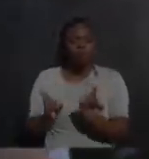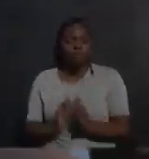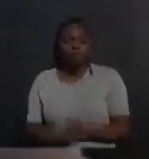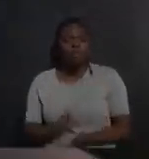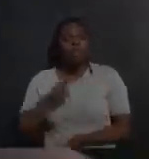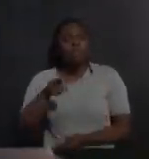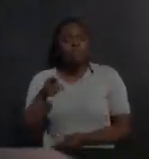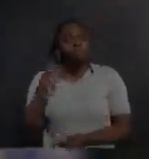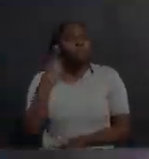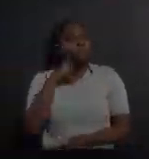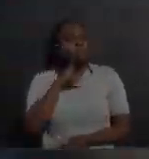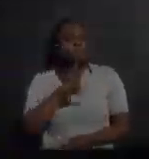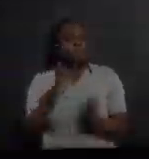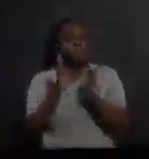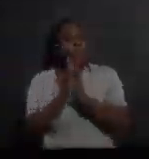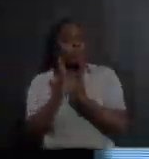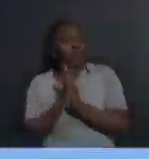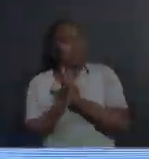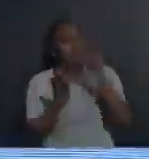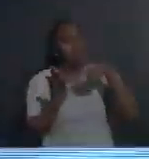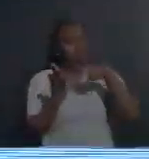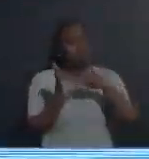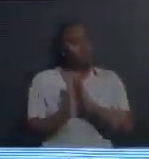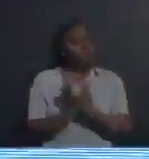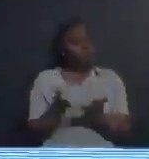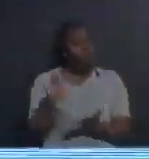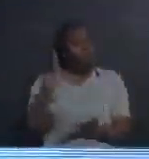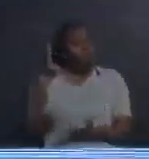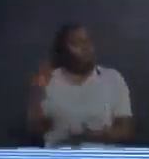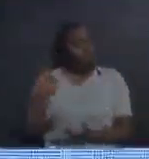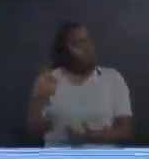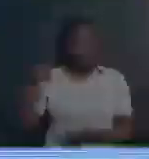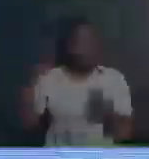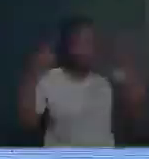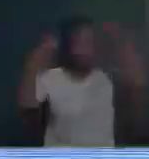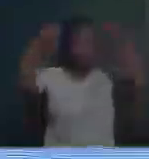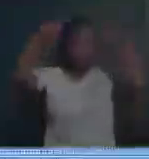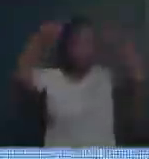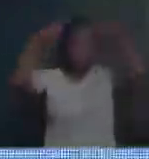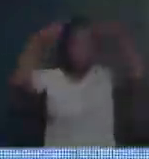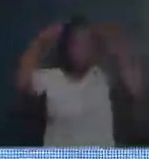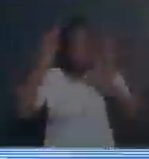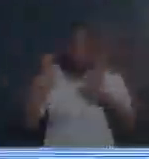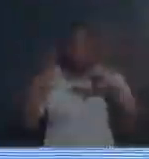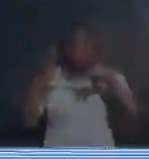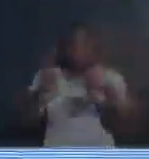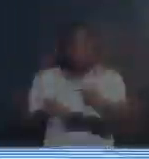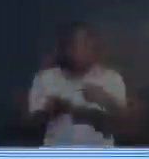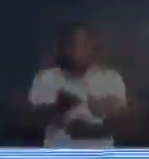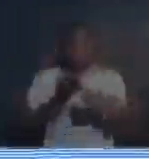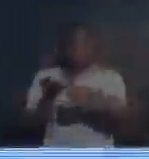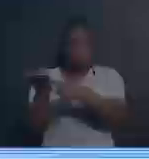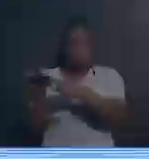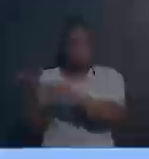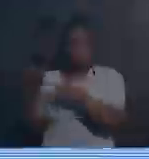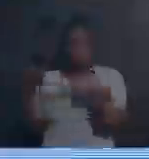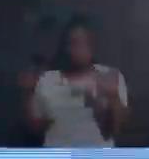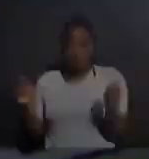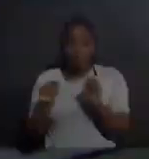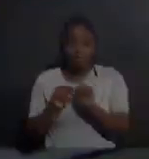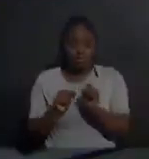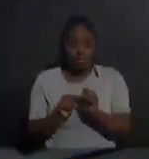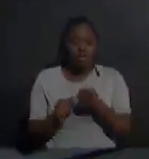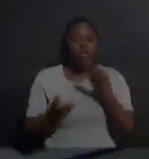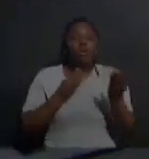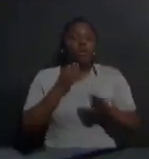ler a Bíblia? Podendo ir para a Disney? Com um monte de gente convidando para fazer um monte de coisa? Qual é o tanto que a